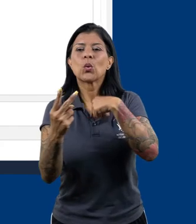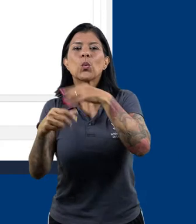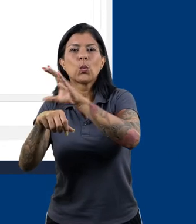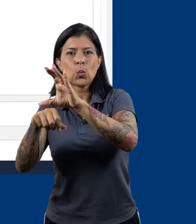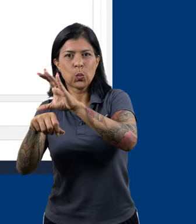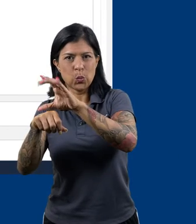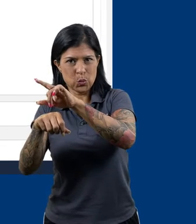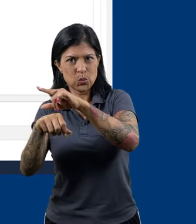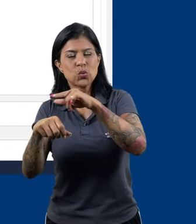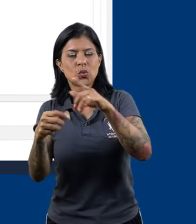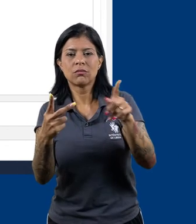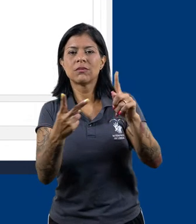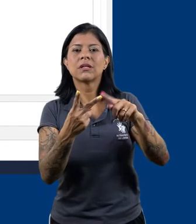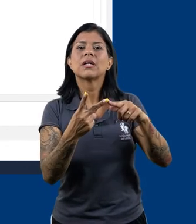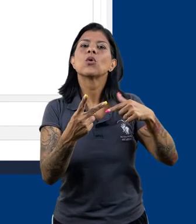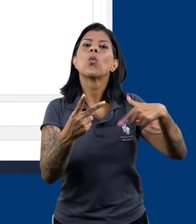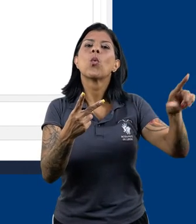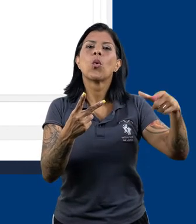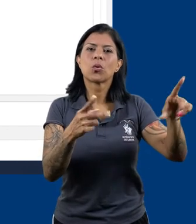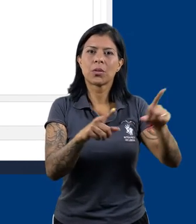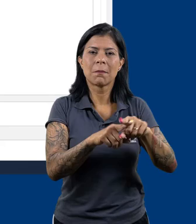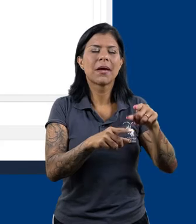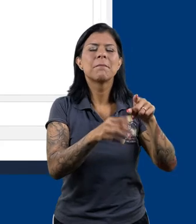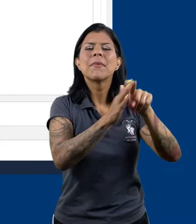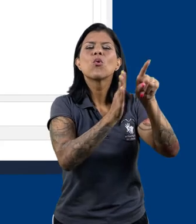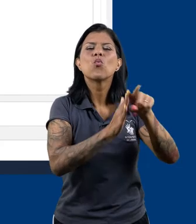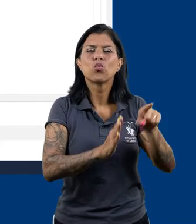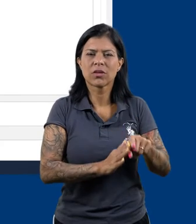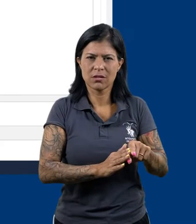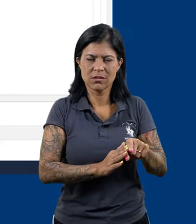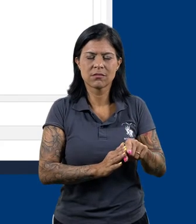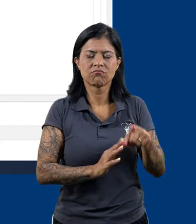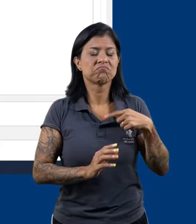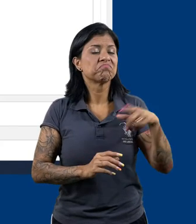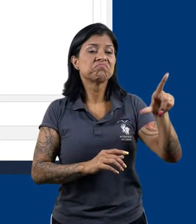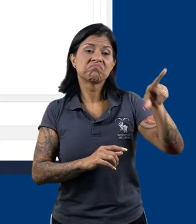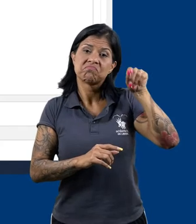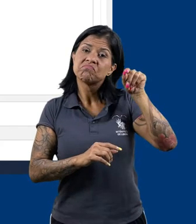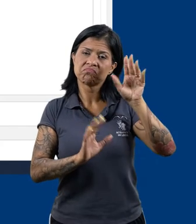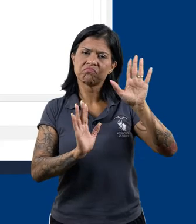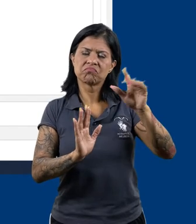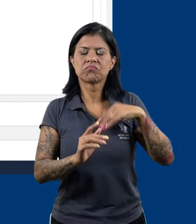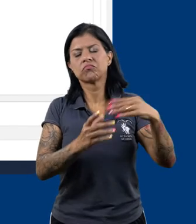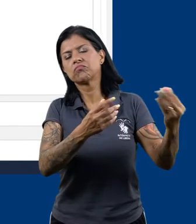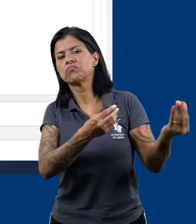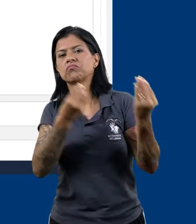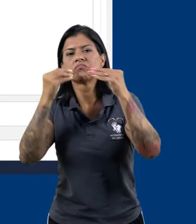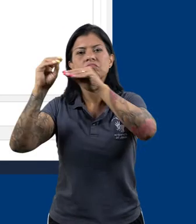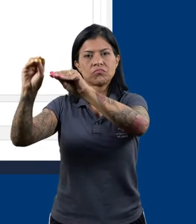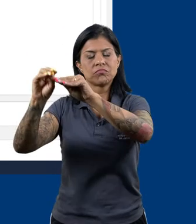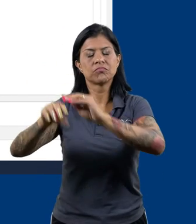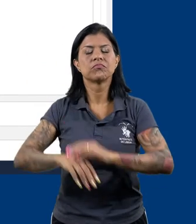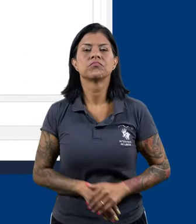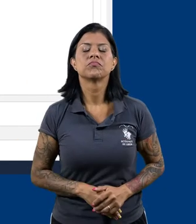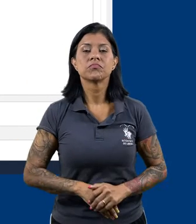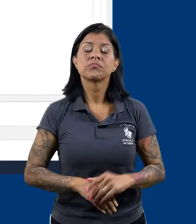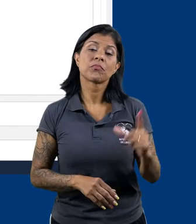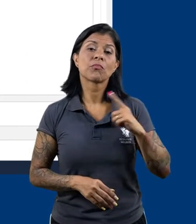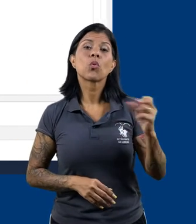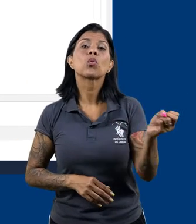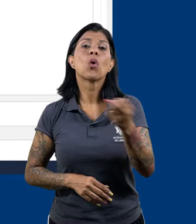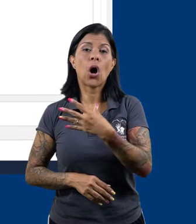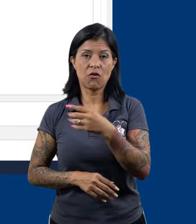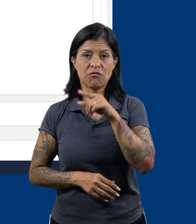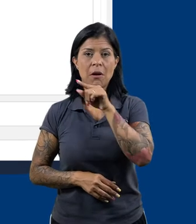curso, disciplina, e o banco do questionário. Vou escolher o banco do questionário. Padrão